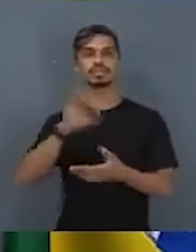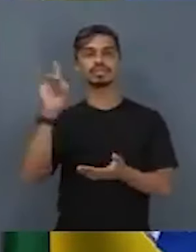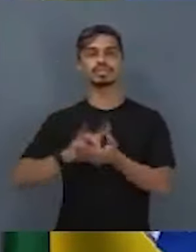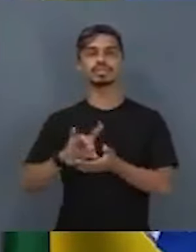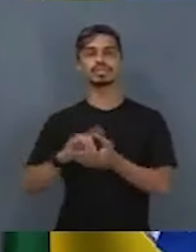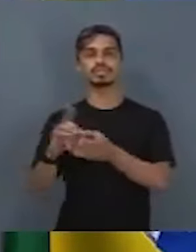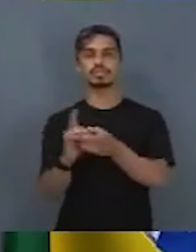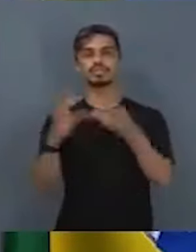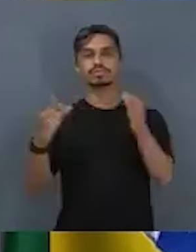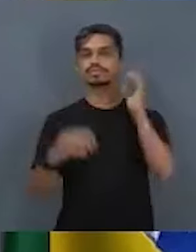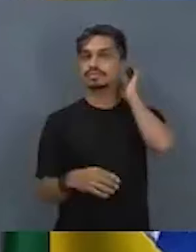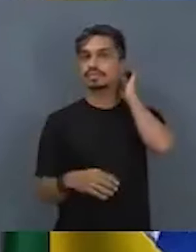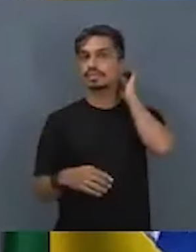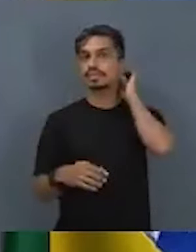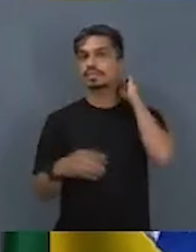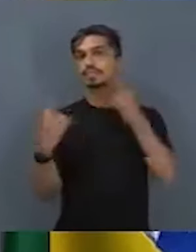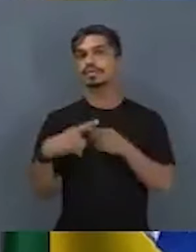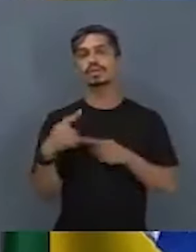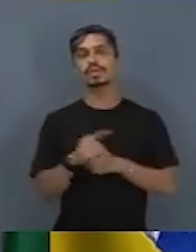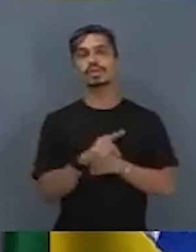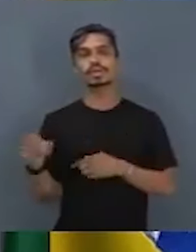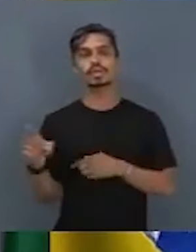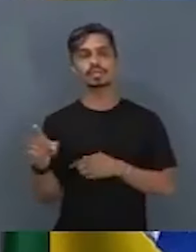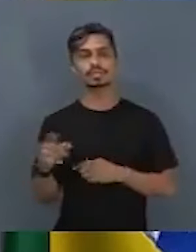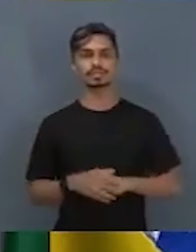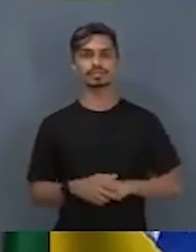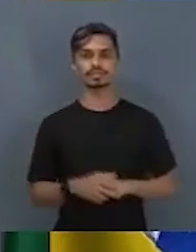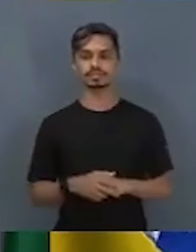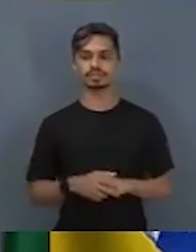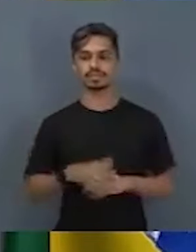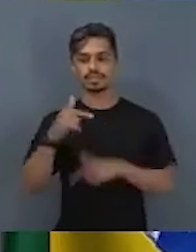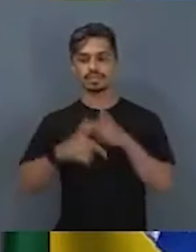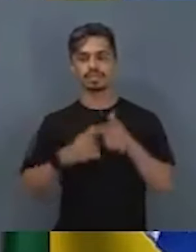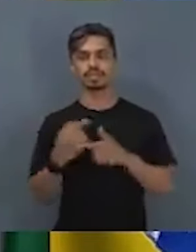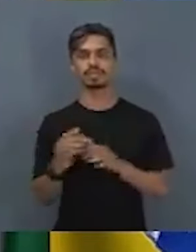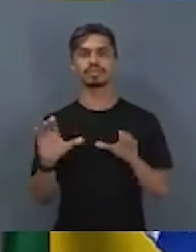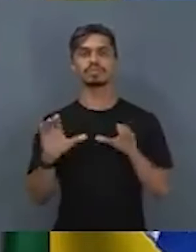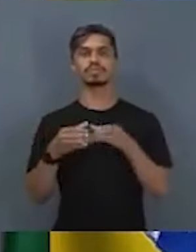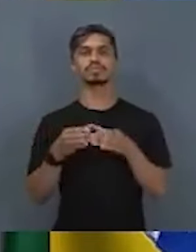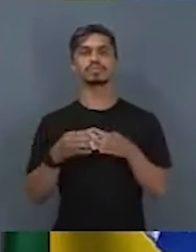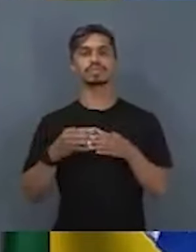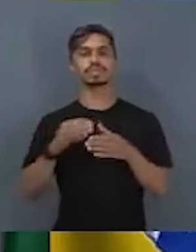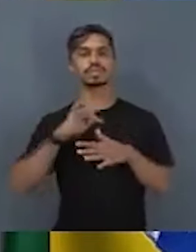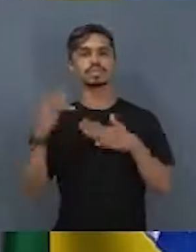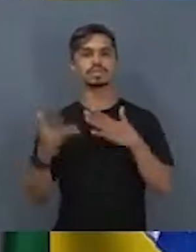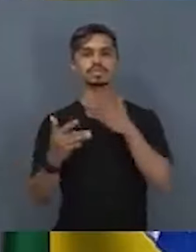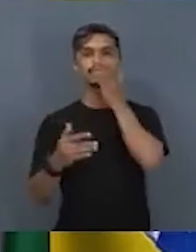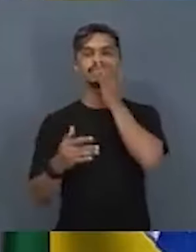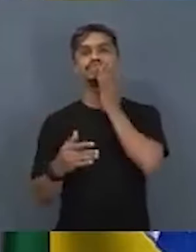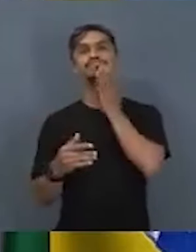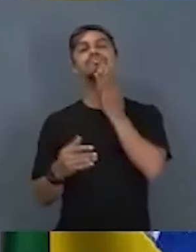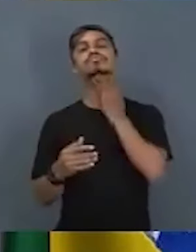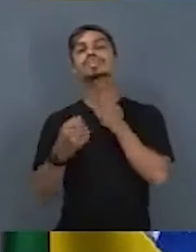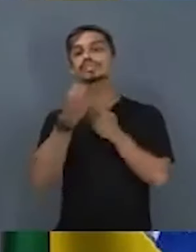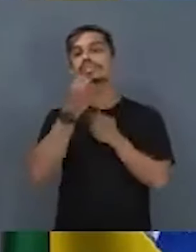verdade. Porque eles trabalham numa rede social